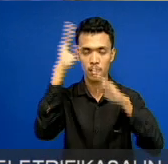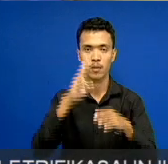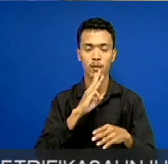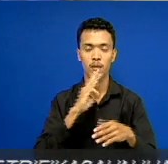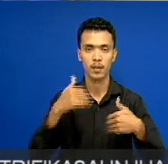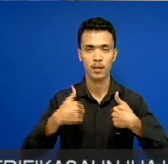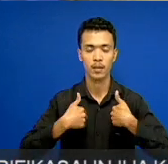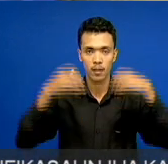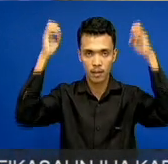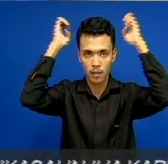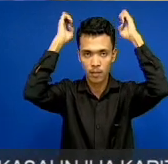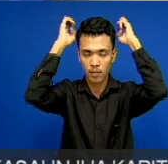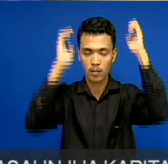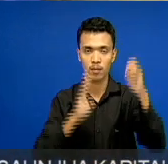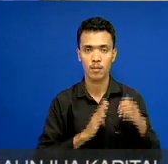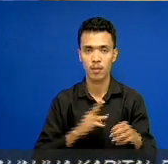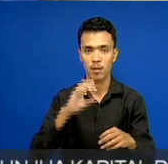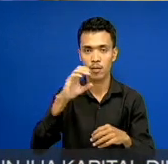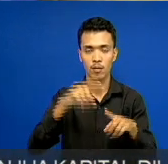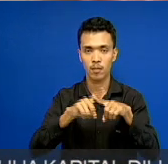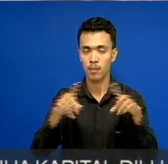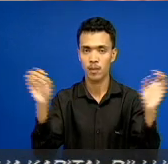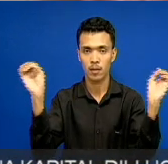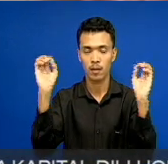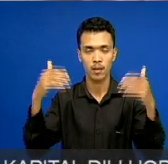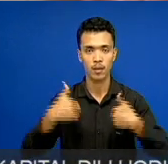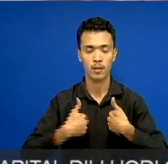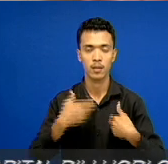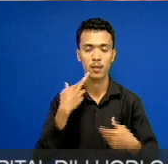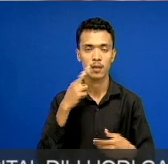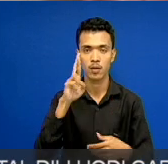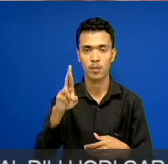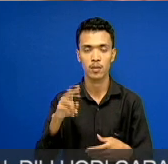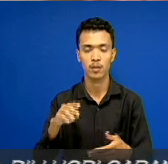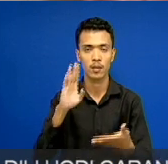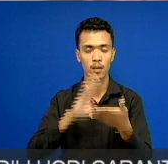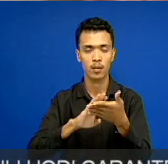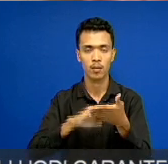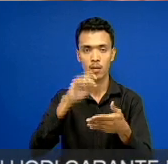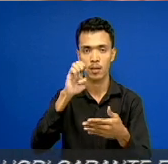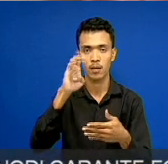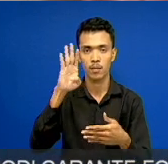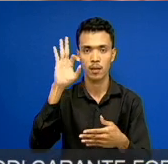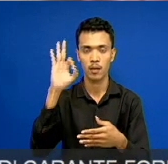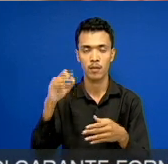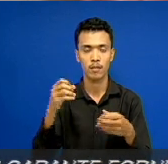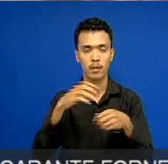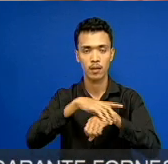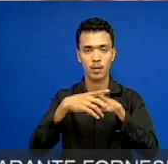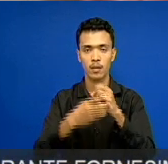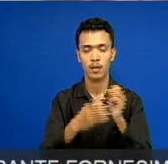Baucau, mas bem, lá é a resposta. Ebe fiu atuaku berilale a raimara mbotida amila iha bemos.